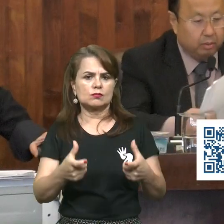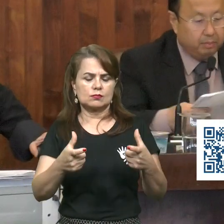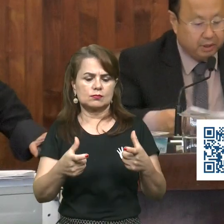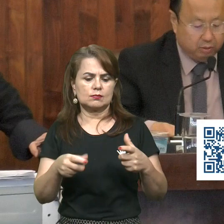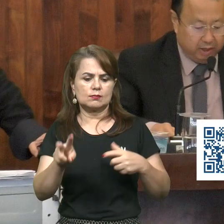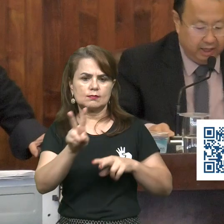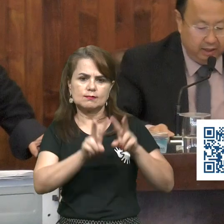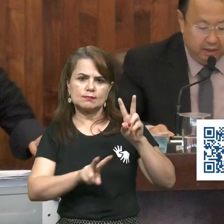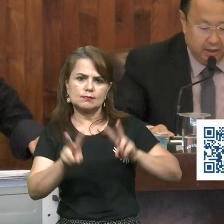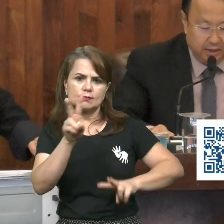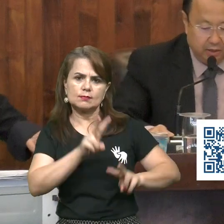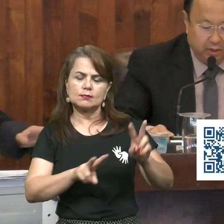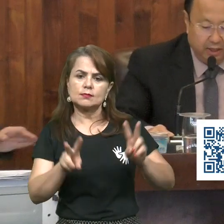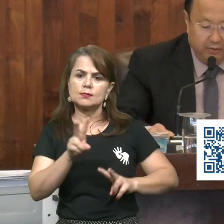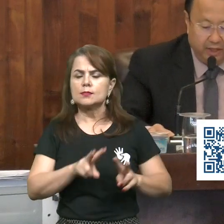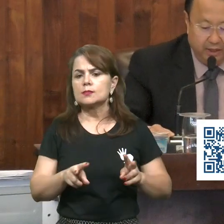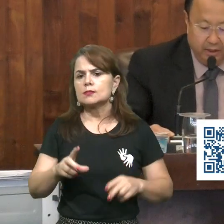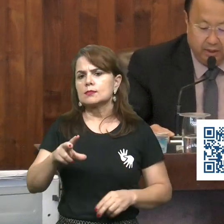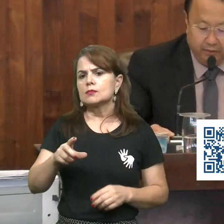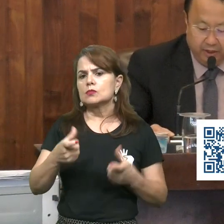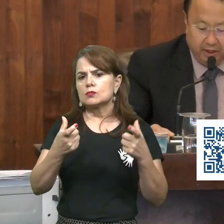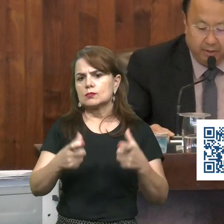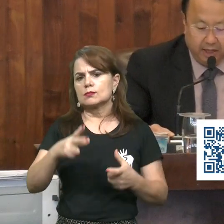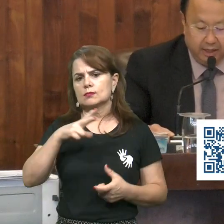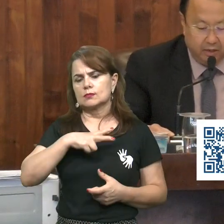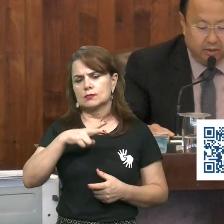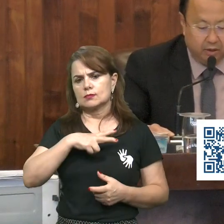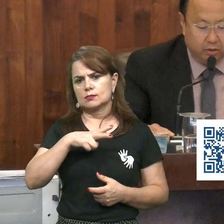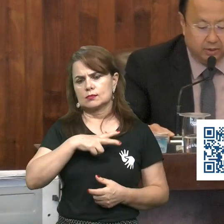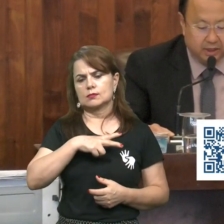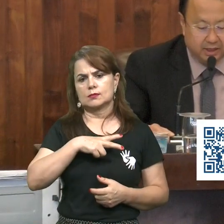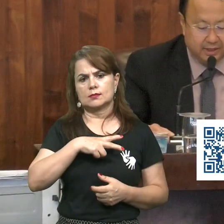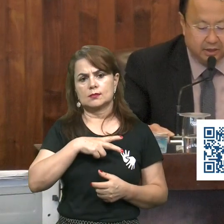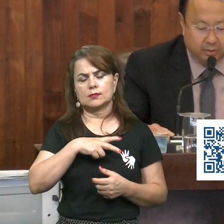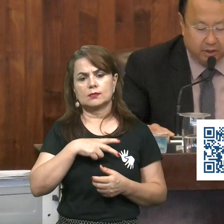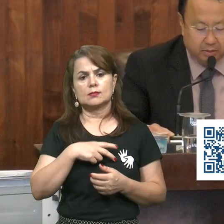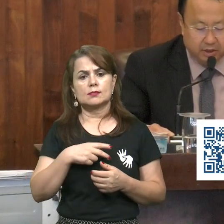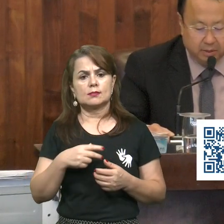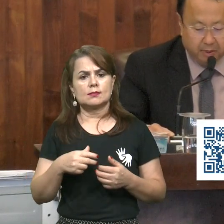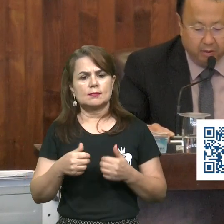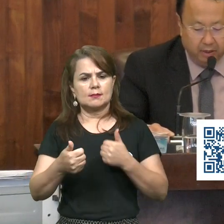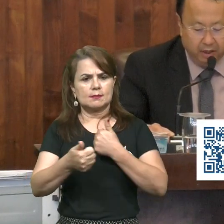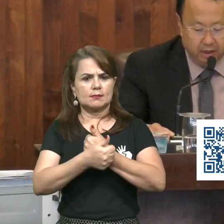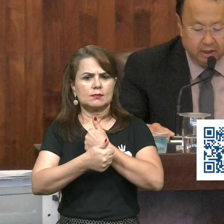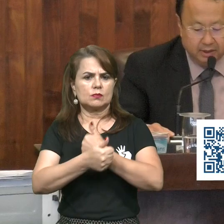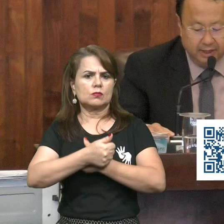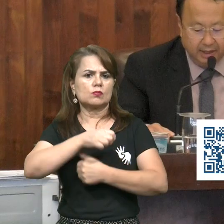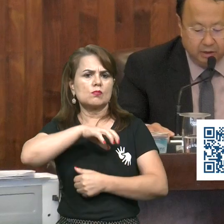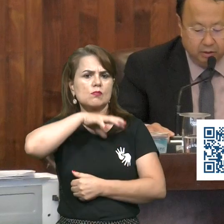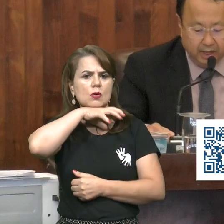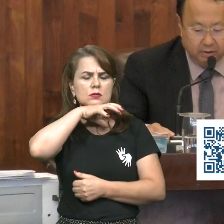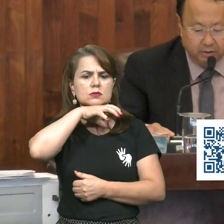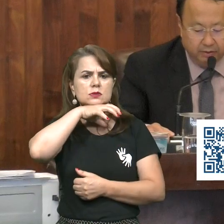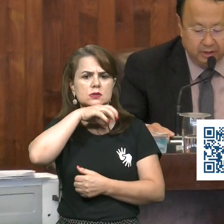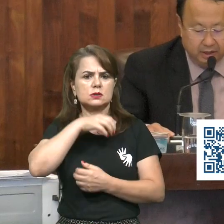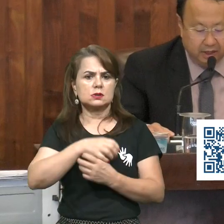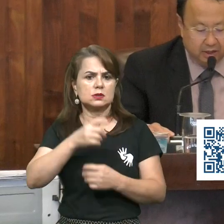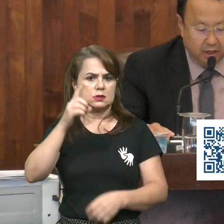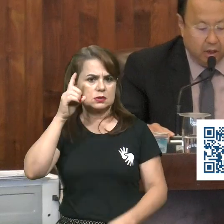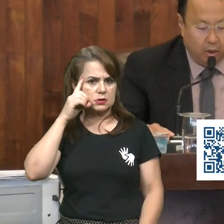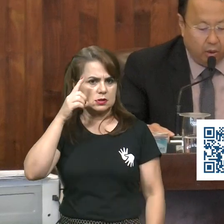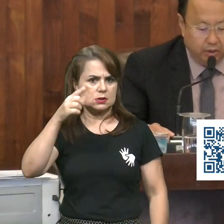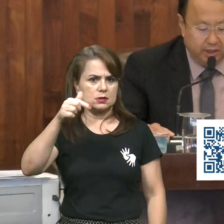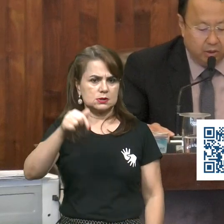domínio particular, situado na Avenida Brigadeiro Eduardo Gomes, adjacente ao Bosque Municipal, em